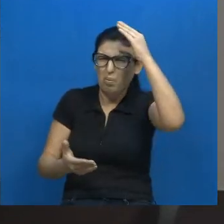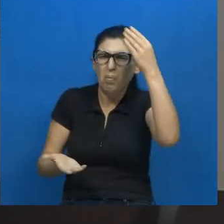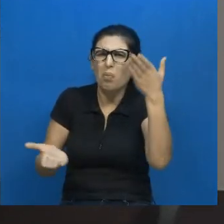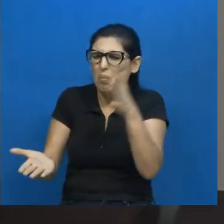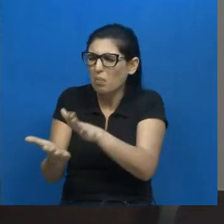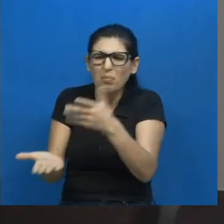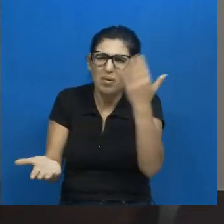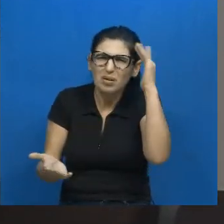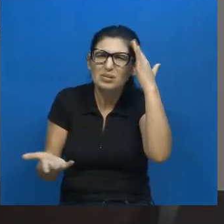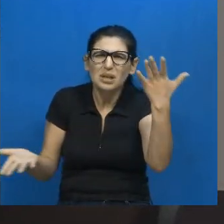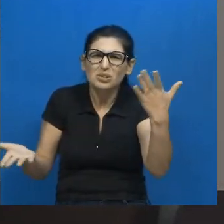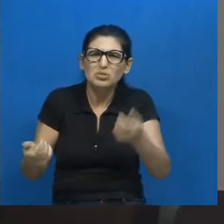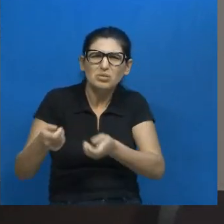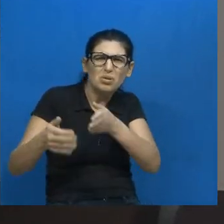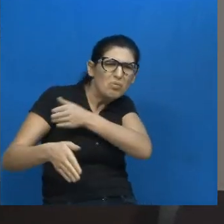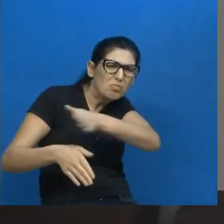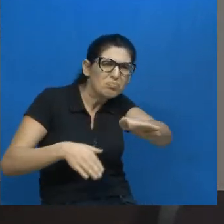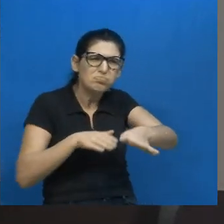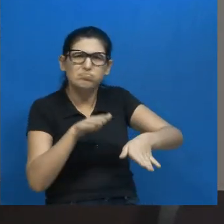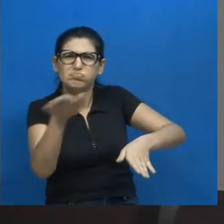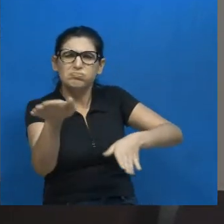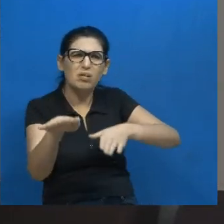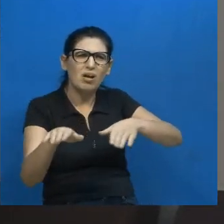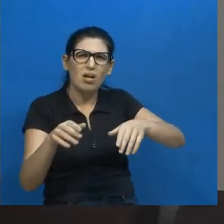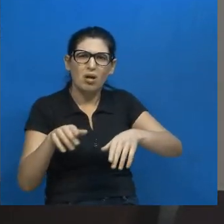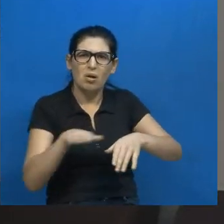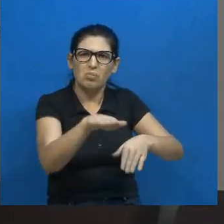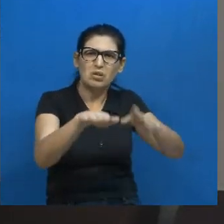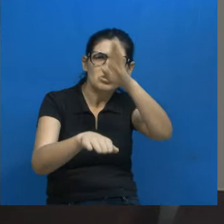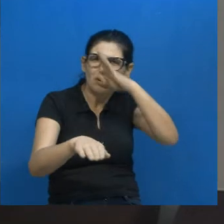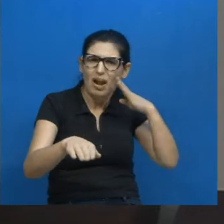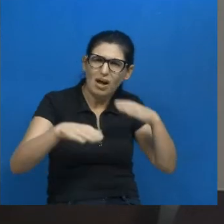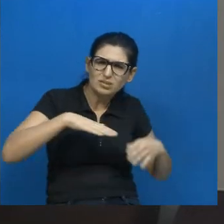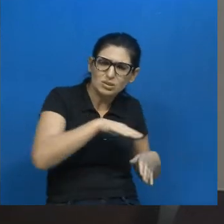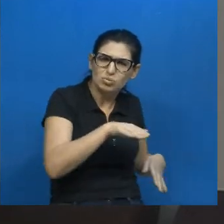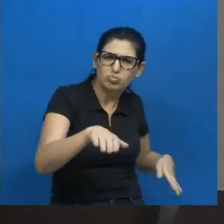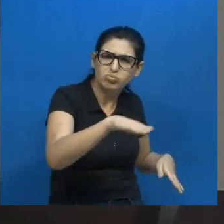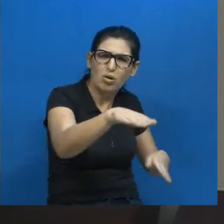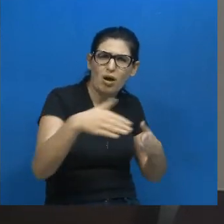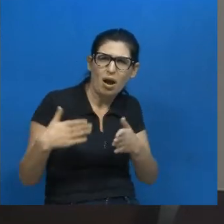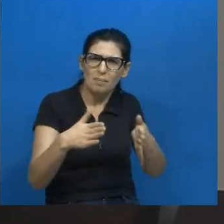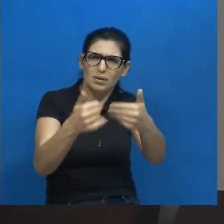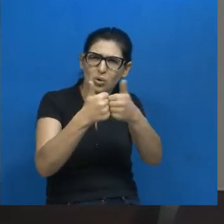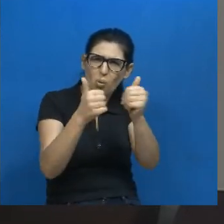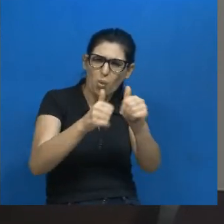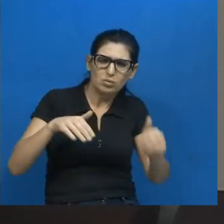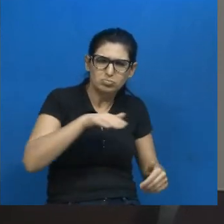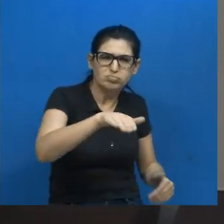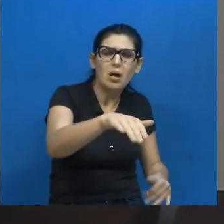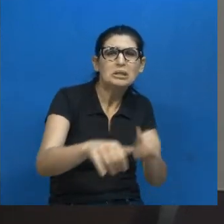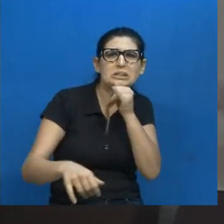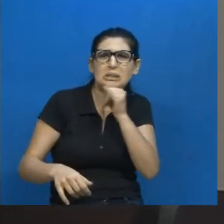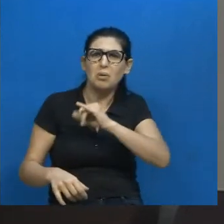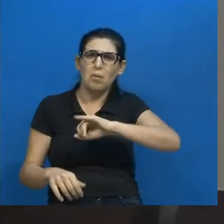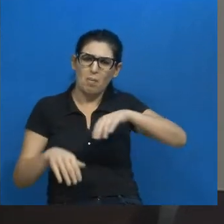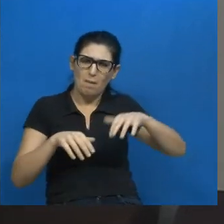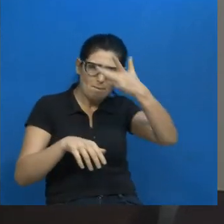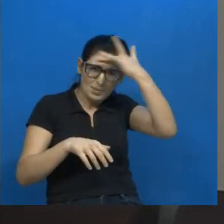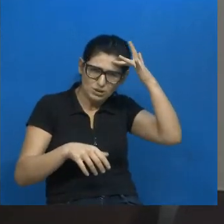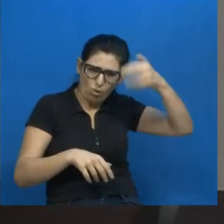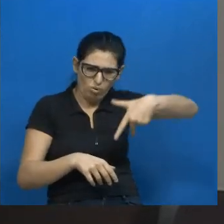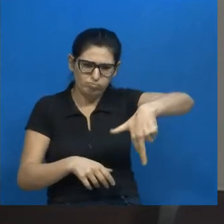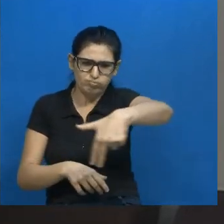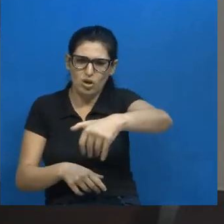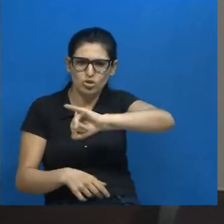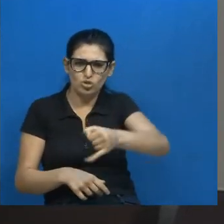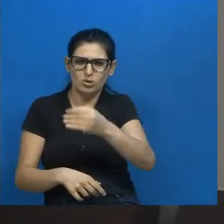tem integração, não tem por que o ônibus sair de Salvador, que não o Marcos colocou aí, o cara desce no JB. Mas se ele tiver com o cartão,